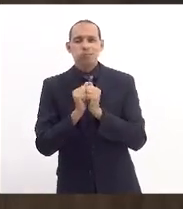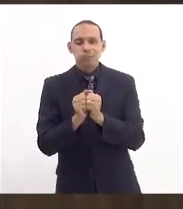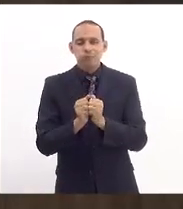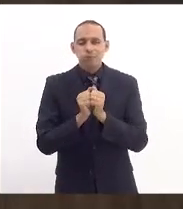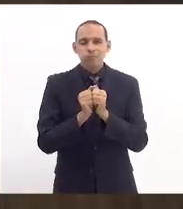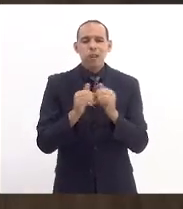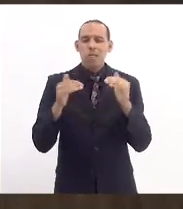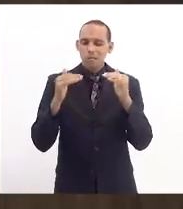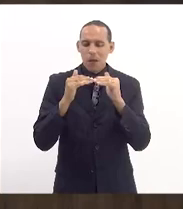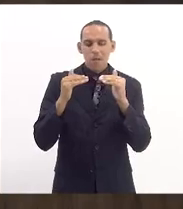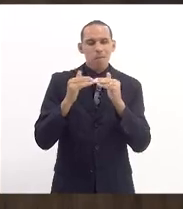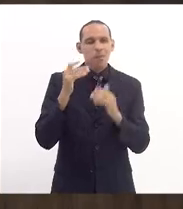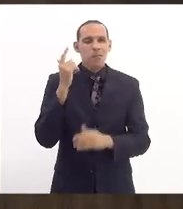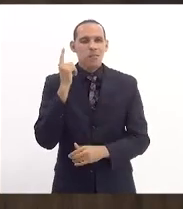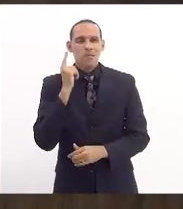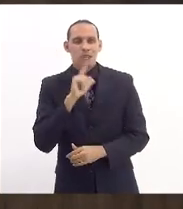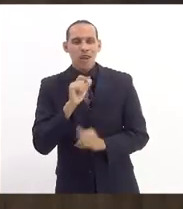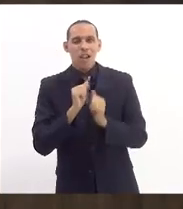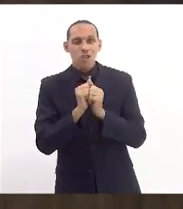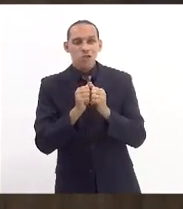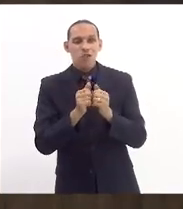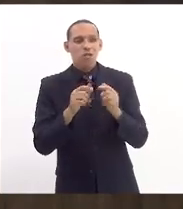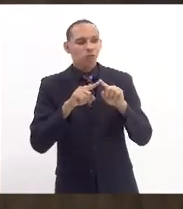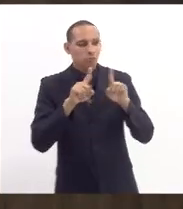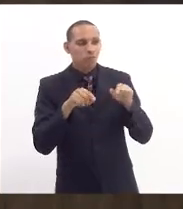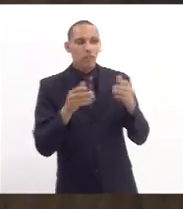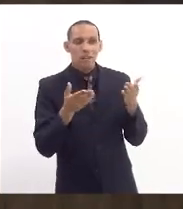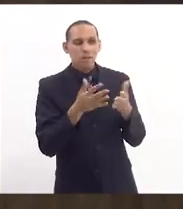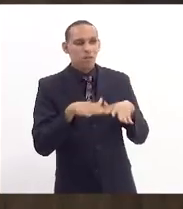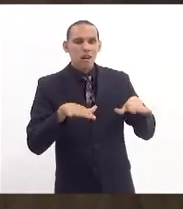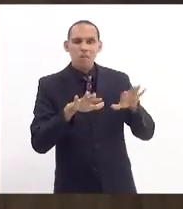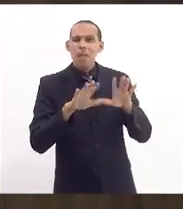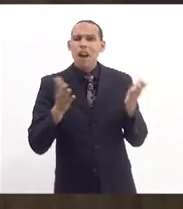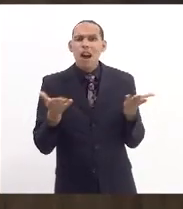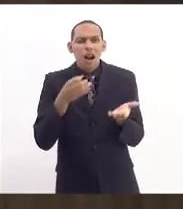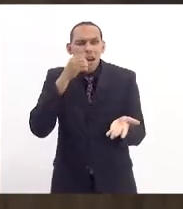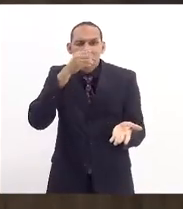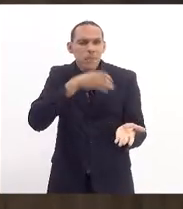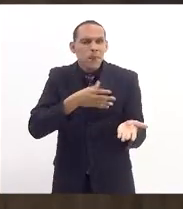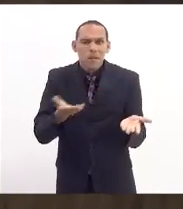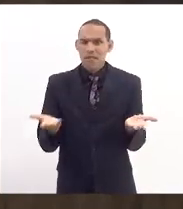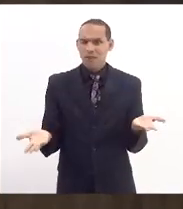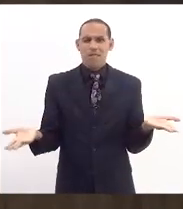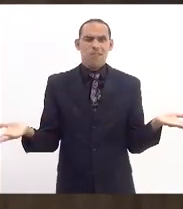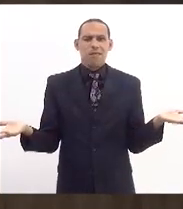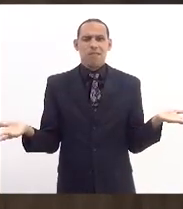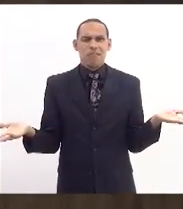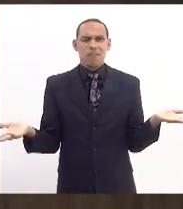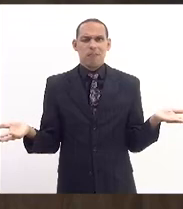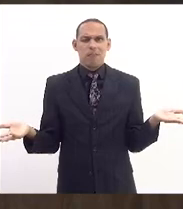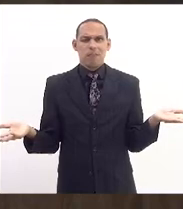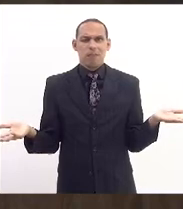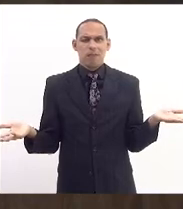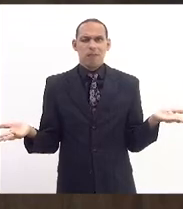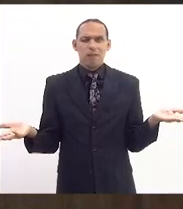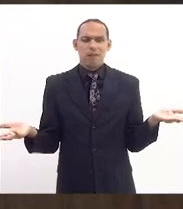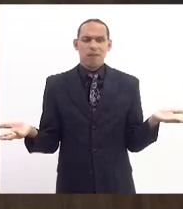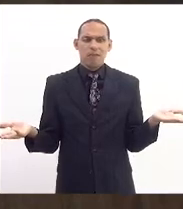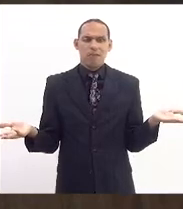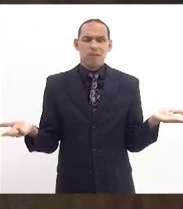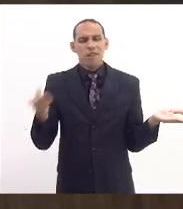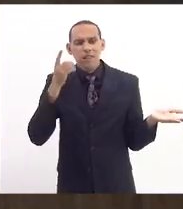gente chegava num acordo com os trabalhadores estão um absurdo tão absurdo isso então